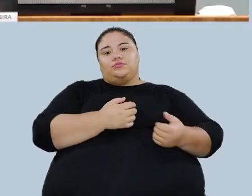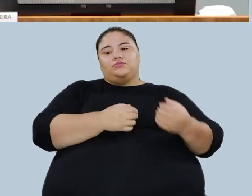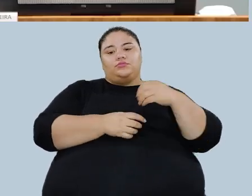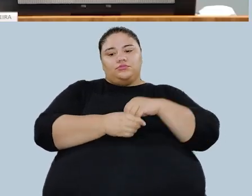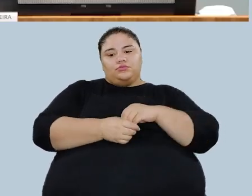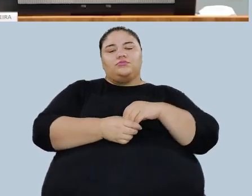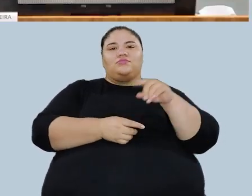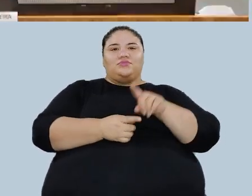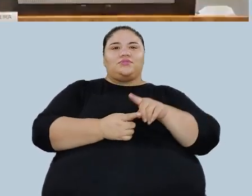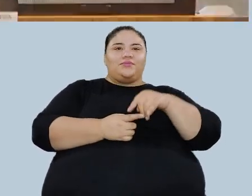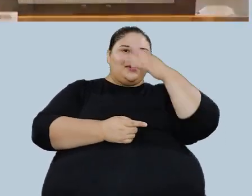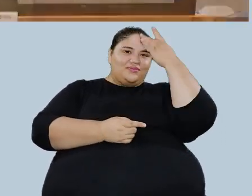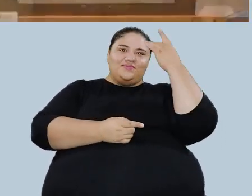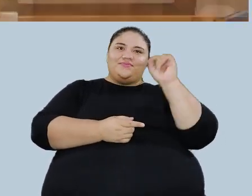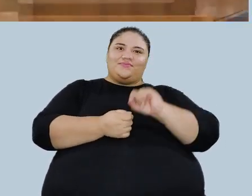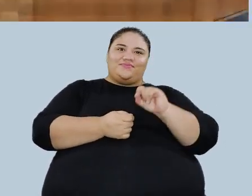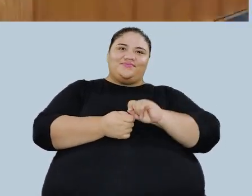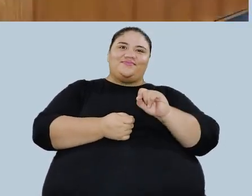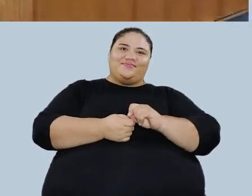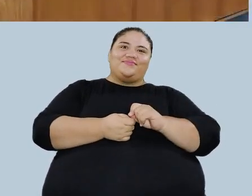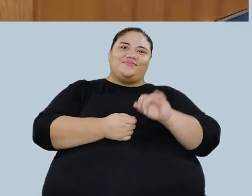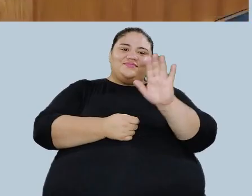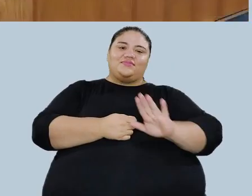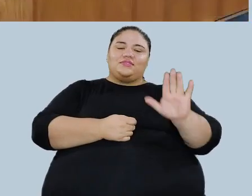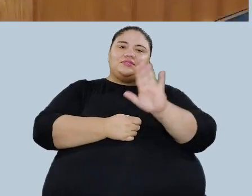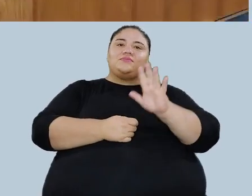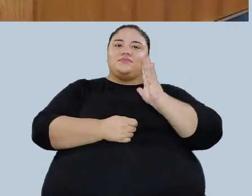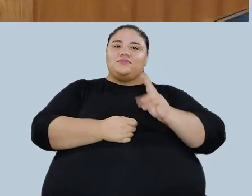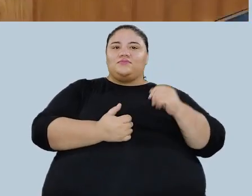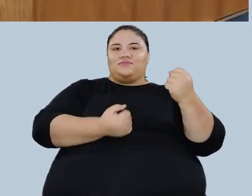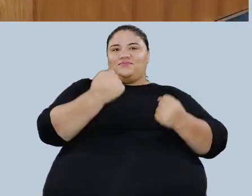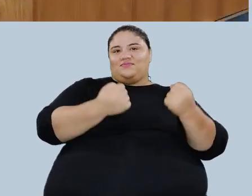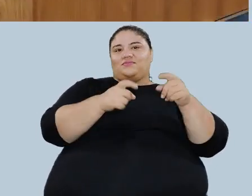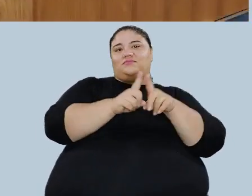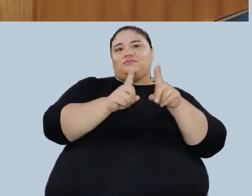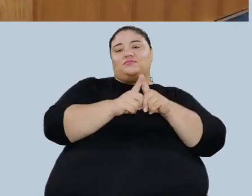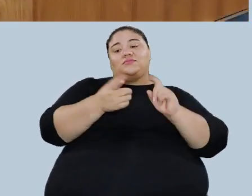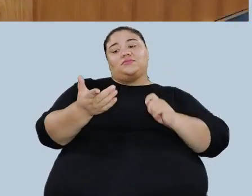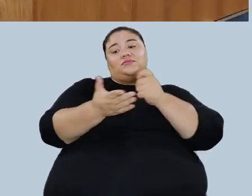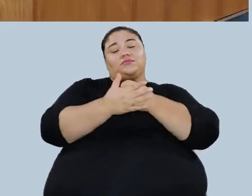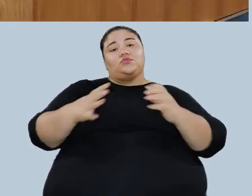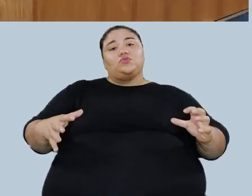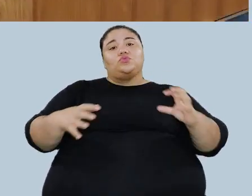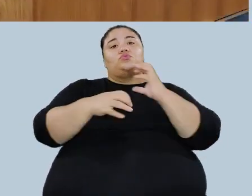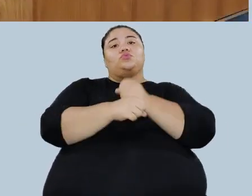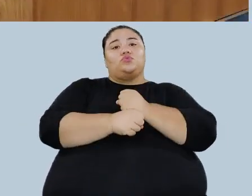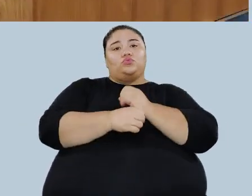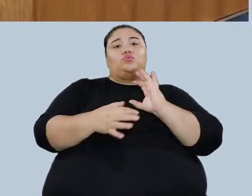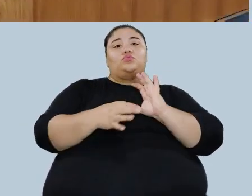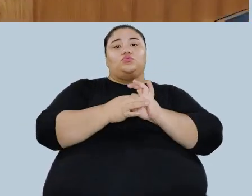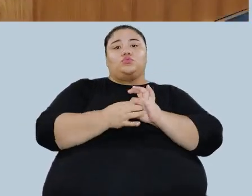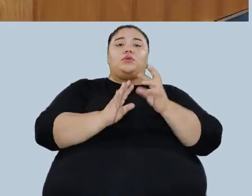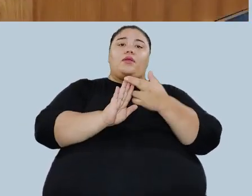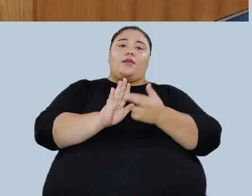incluído aqui o flanelinha também? Deveria, né? Porque os arranjos de pagamento é o conjunto, né, de todas